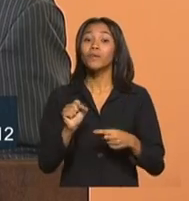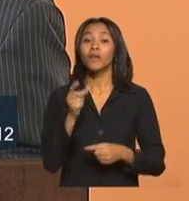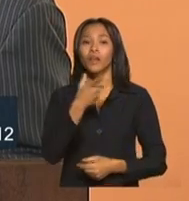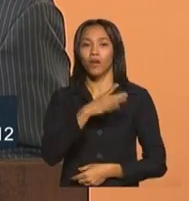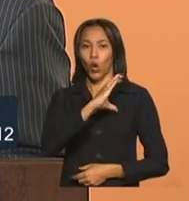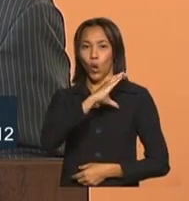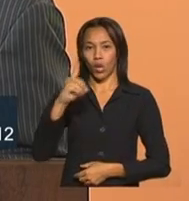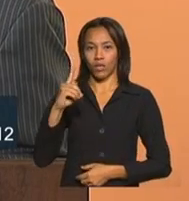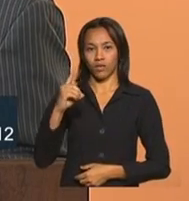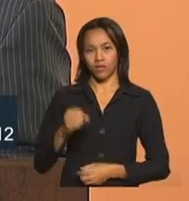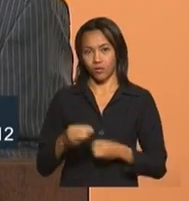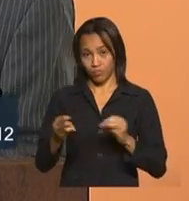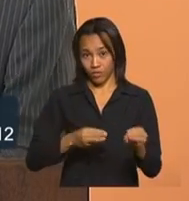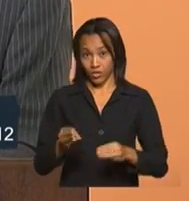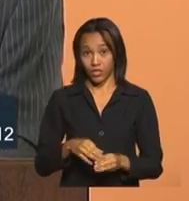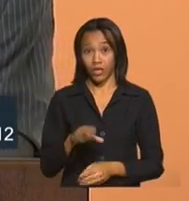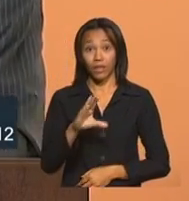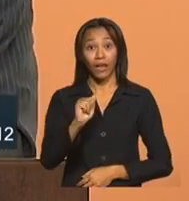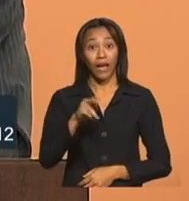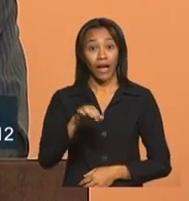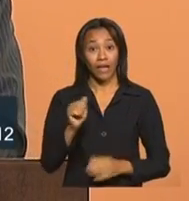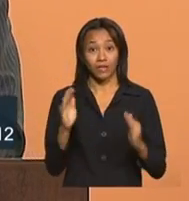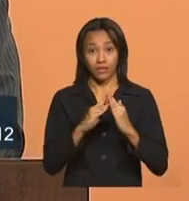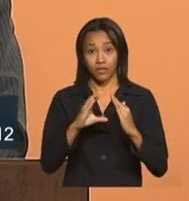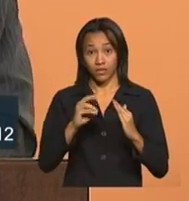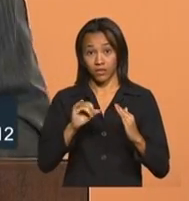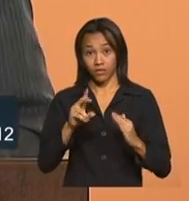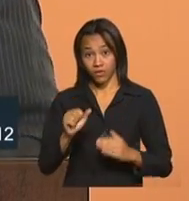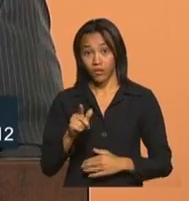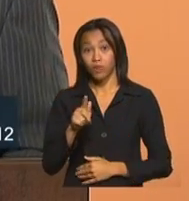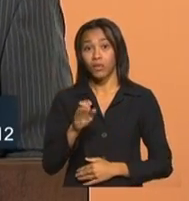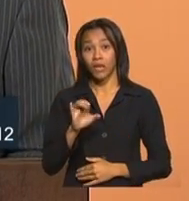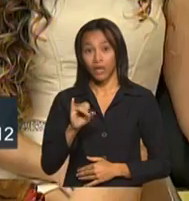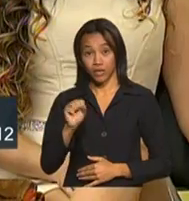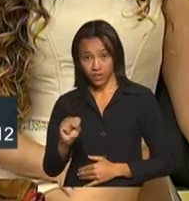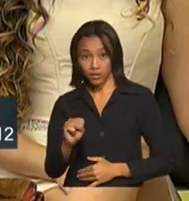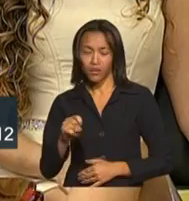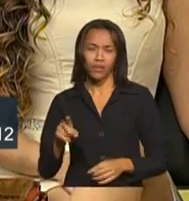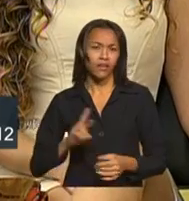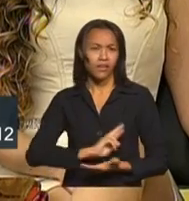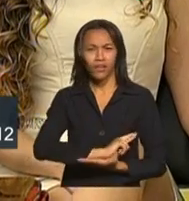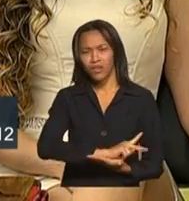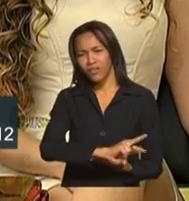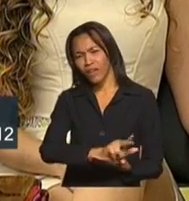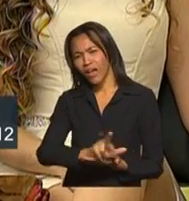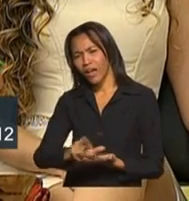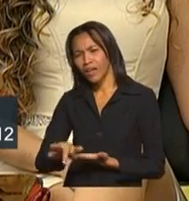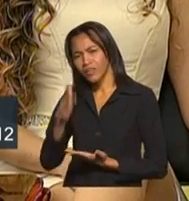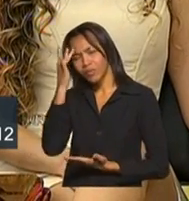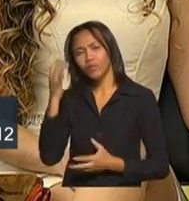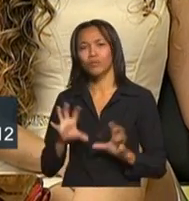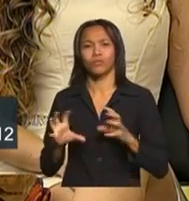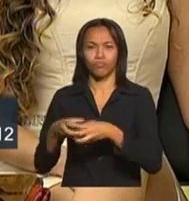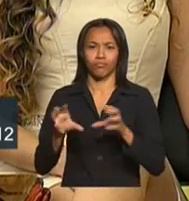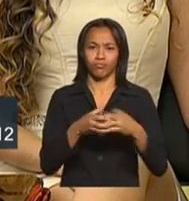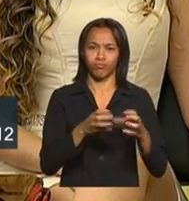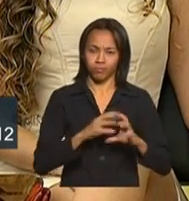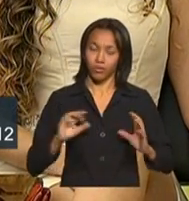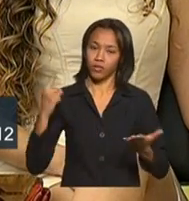nossa ministra da Casa Civil, Gleisi Hoffmann, e todos os colaboradores que estão comprometidos com esse